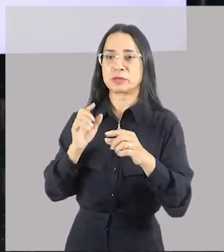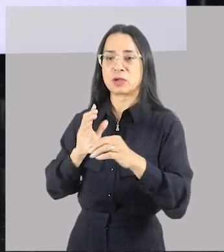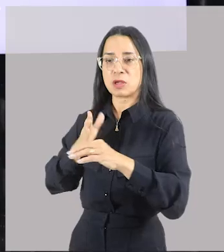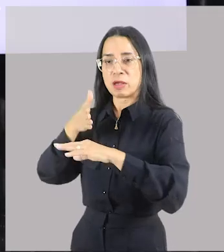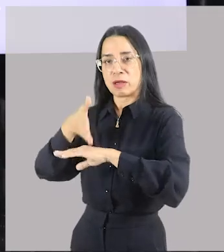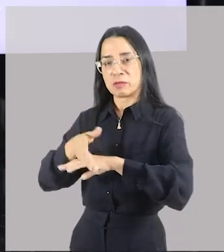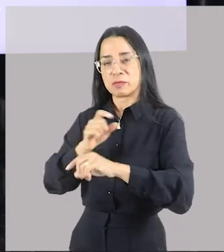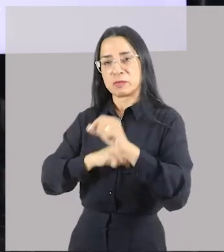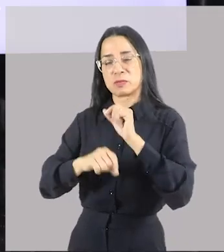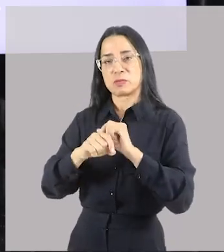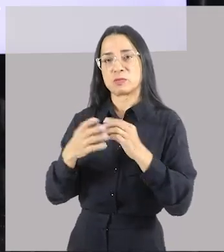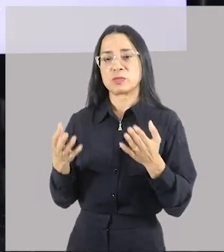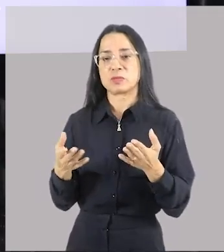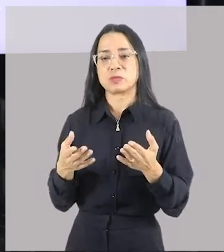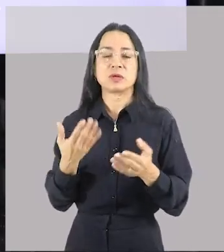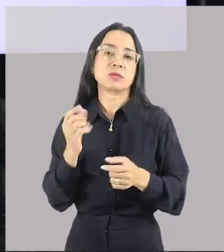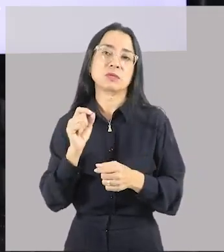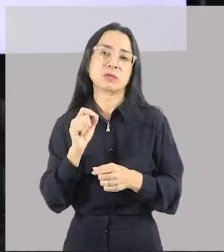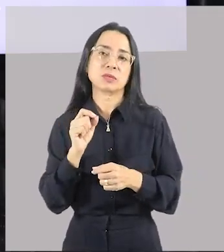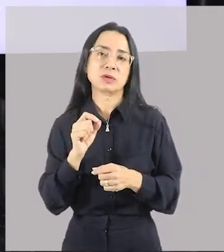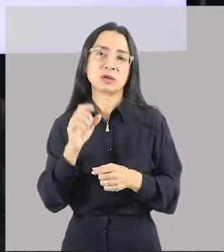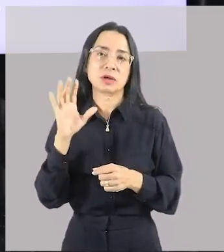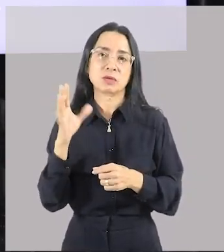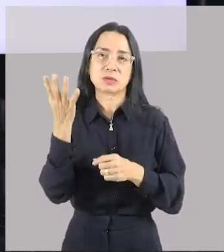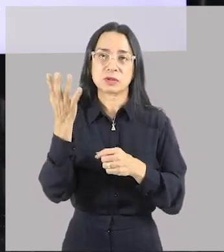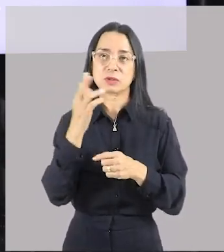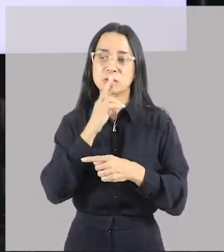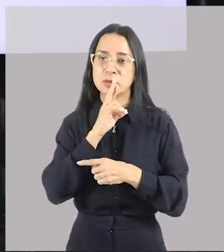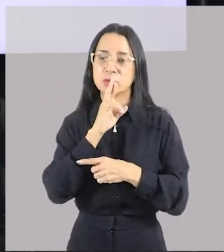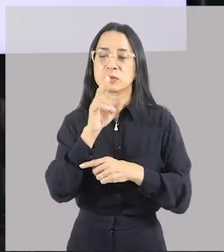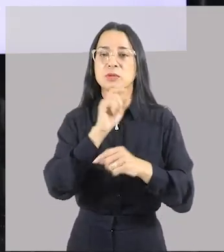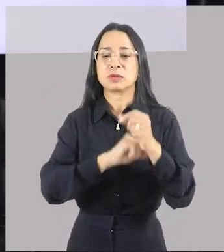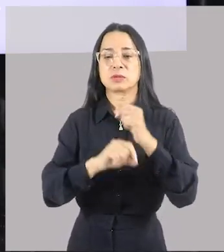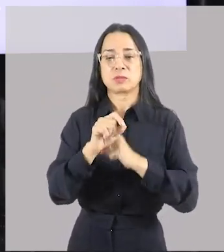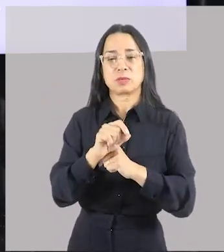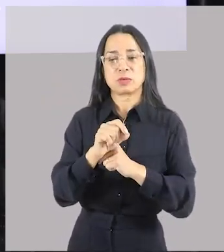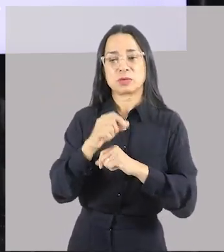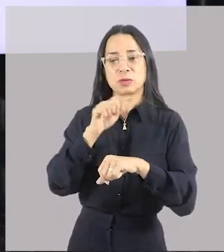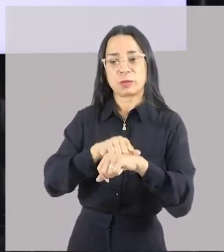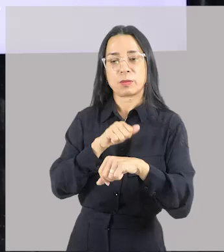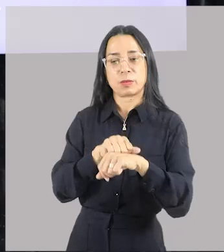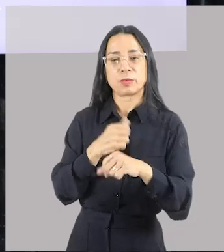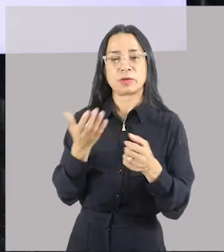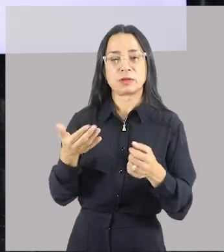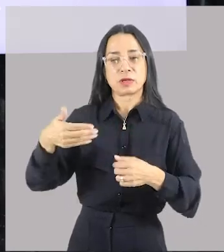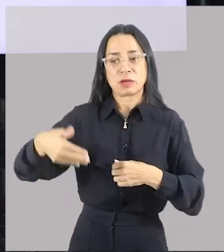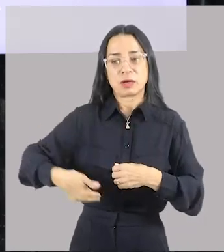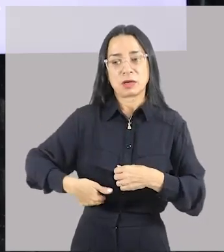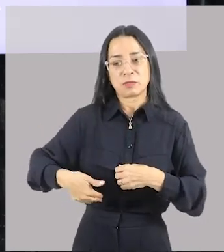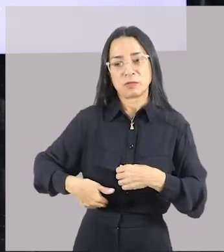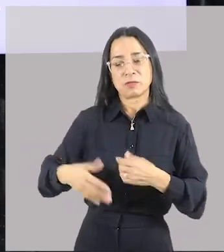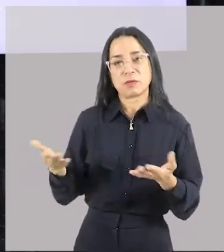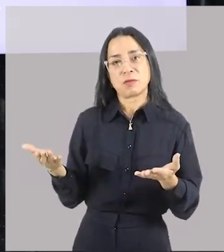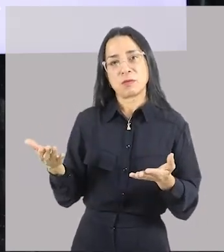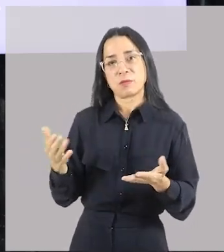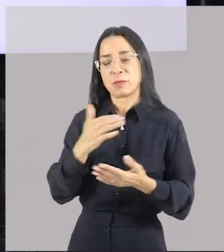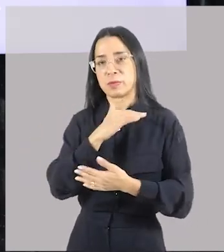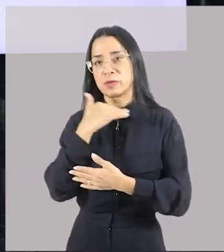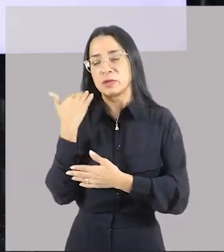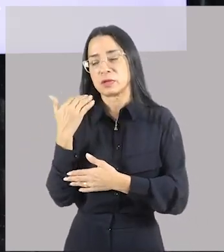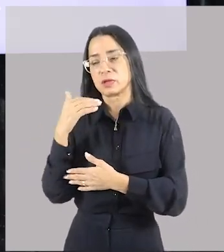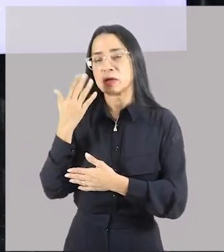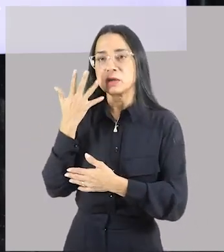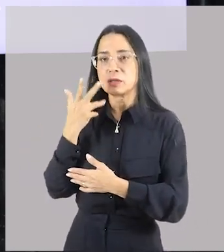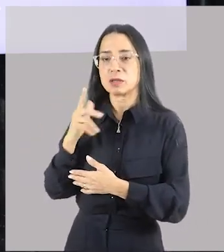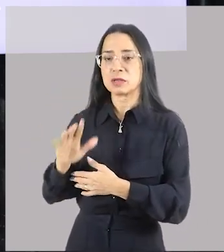coisa decorrente também da desigualdade, do aumento da pobreza. A fome, desnutrição, mortalidade